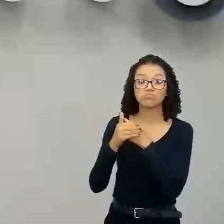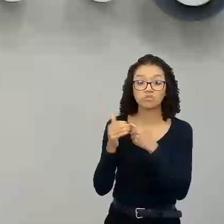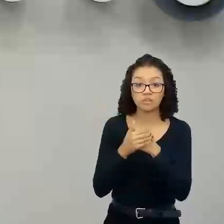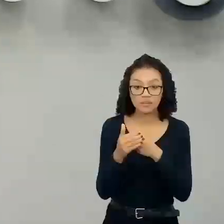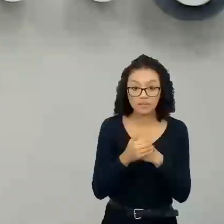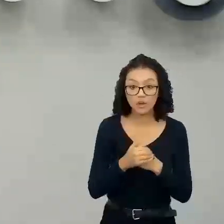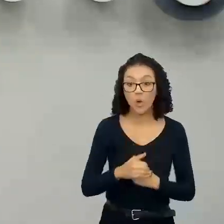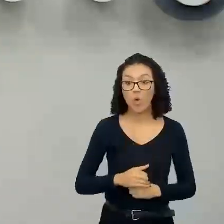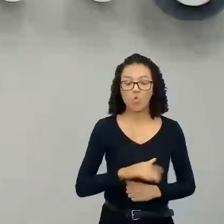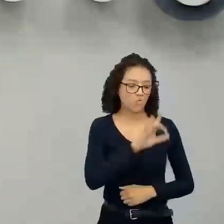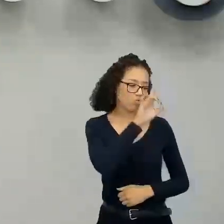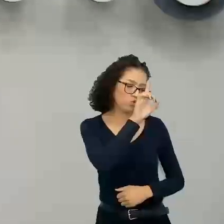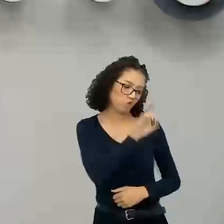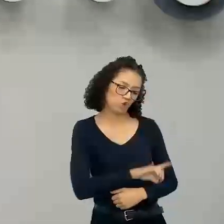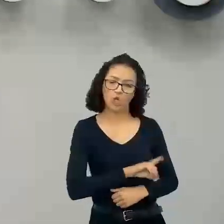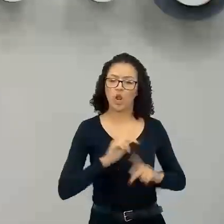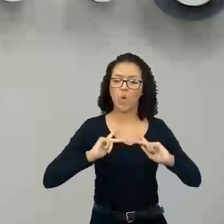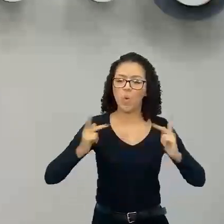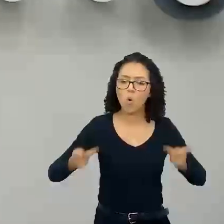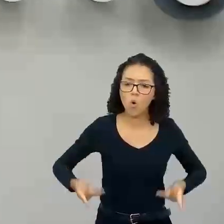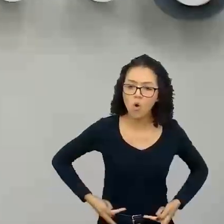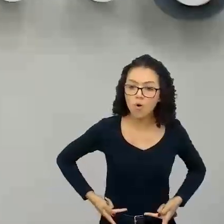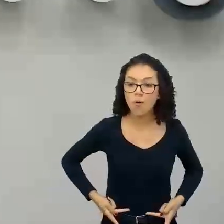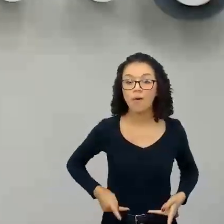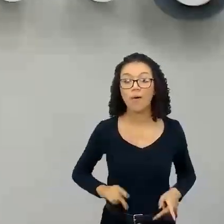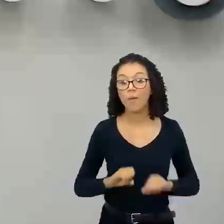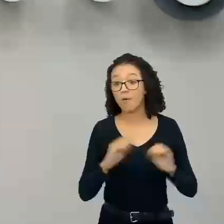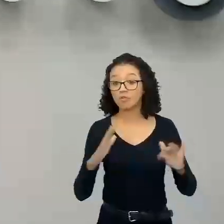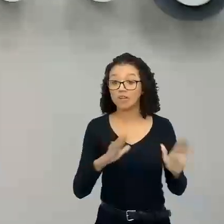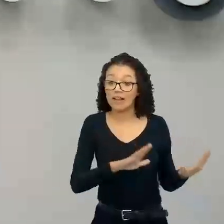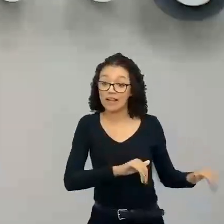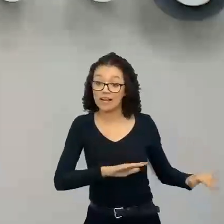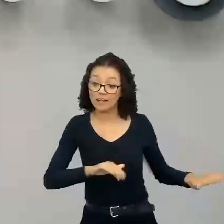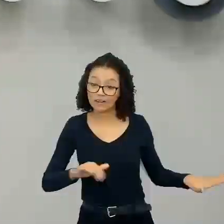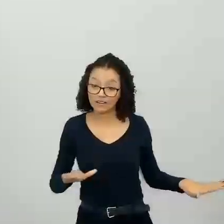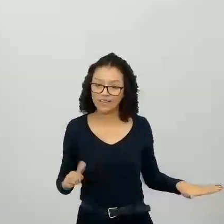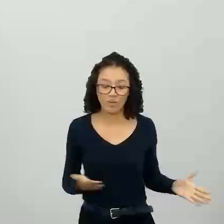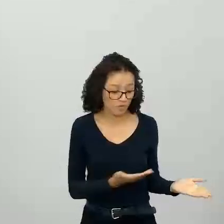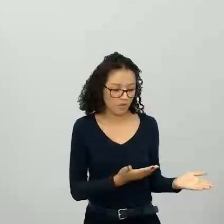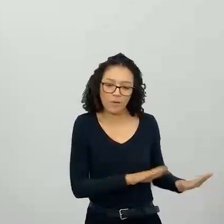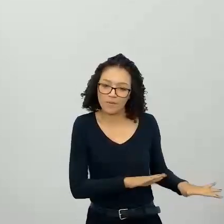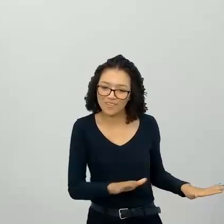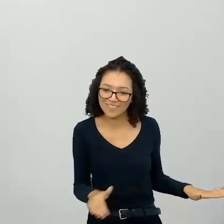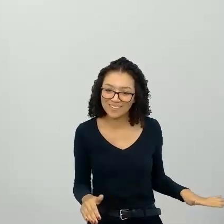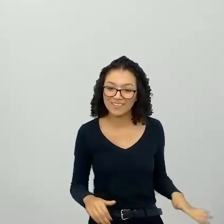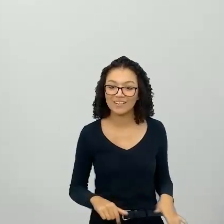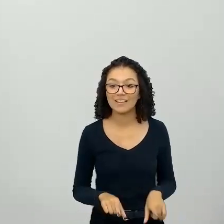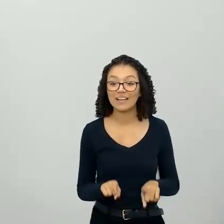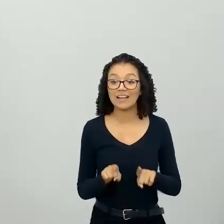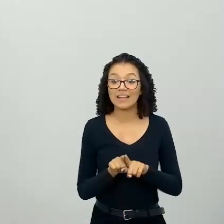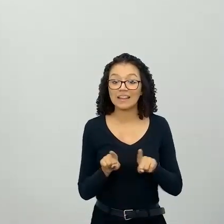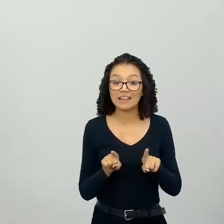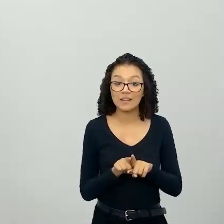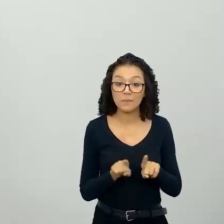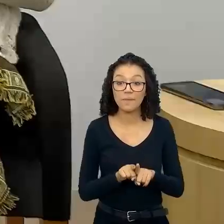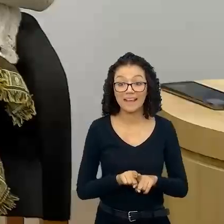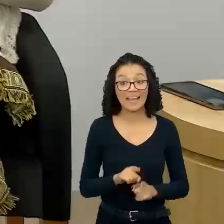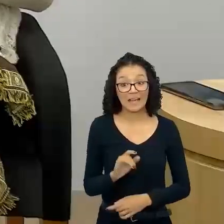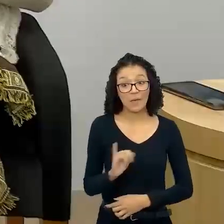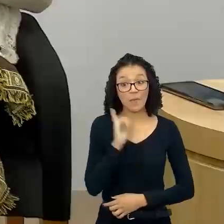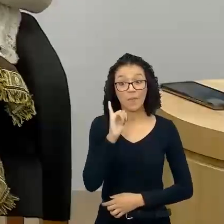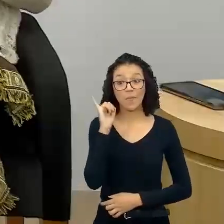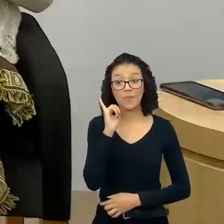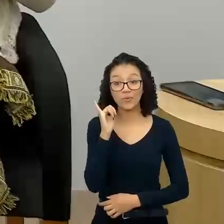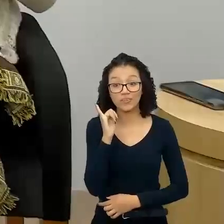dos direitos humanos quanto os direitos das crianças e adolescentes. E uma atividade que é interessante, seria interessante, né, que eu já